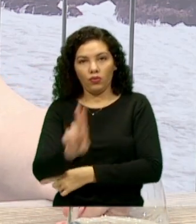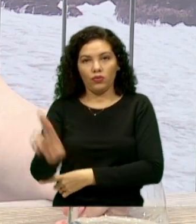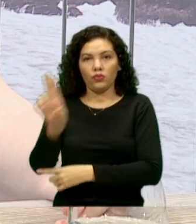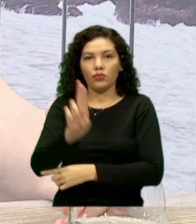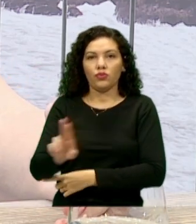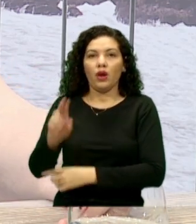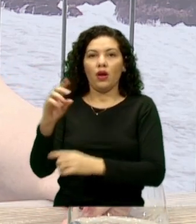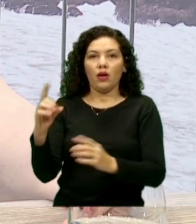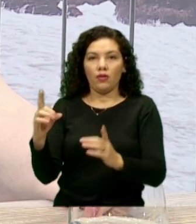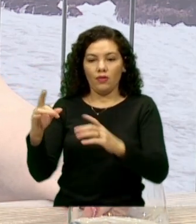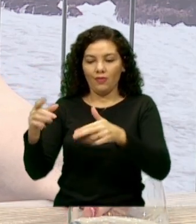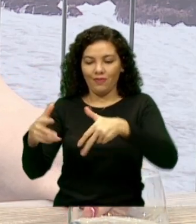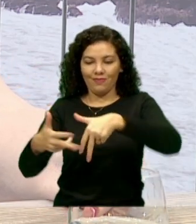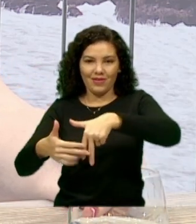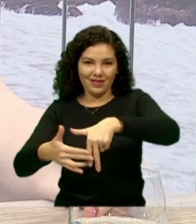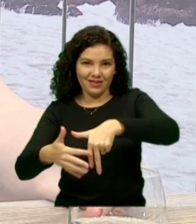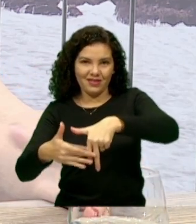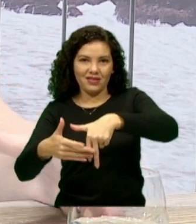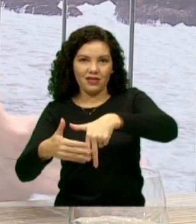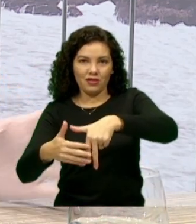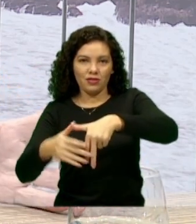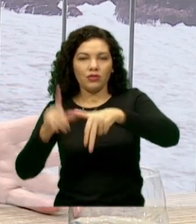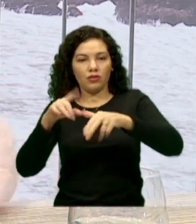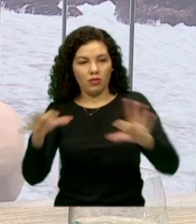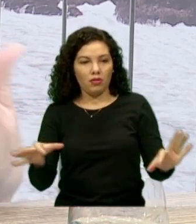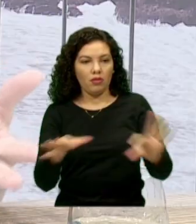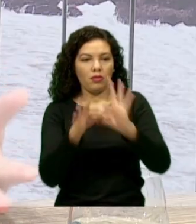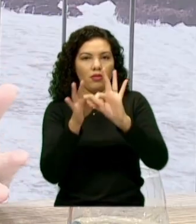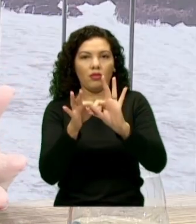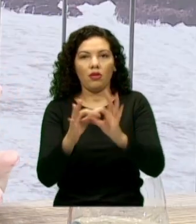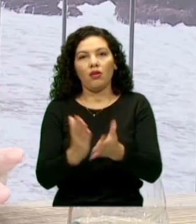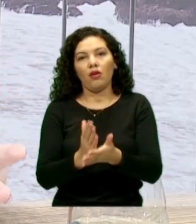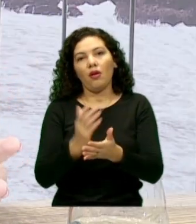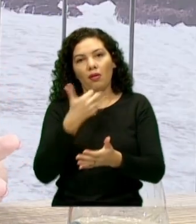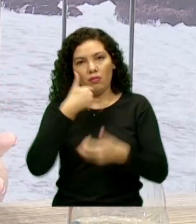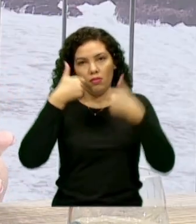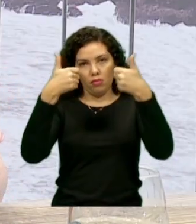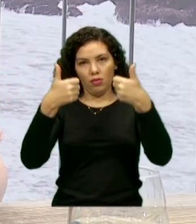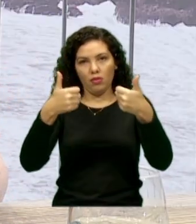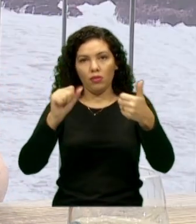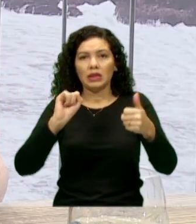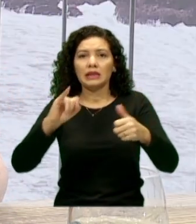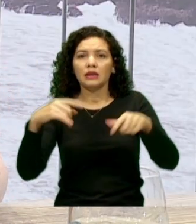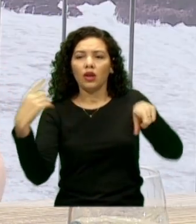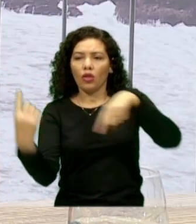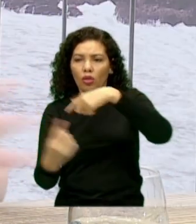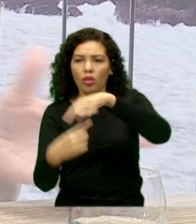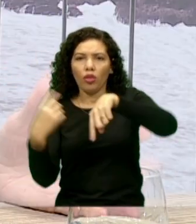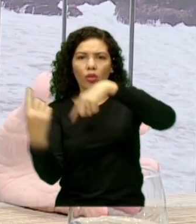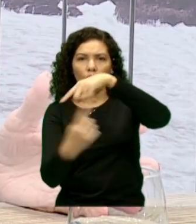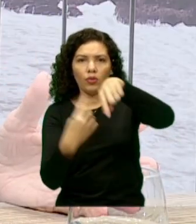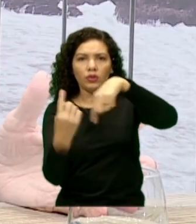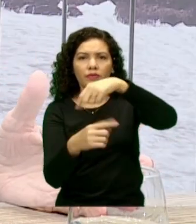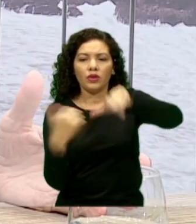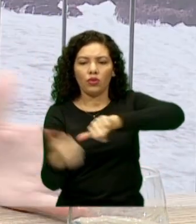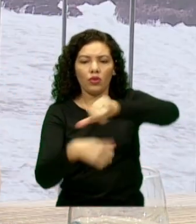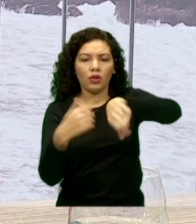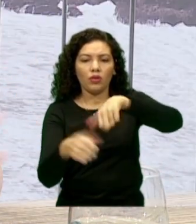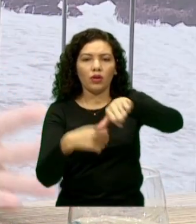o paciente é mais efetivo. Quando a gente tem uma alta rotatividade, esse vínculo